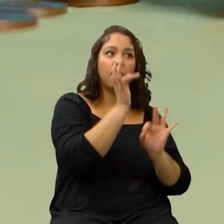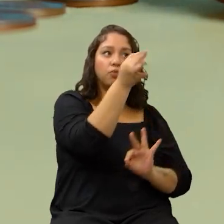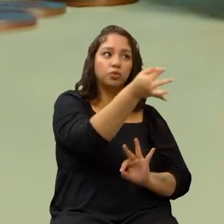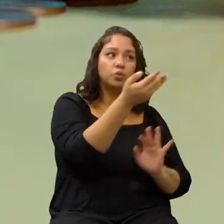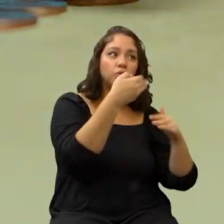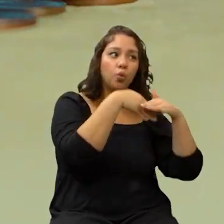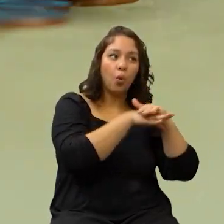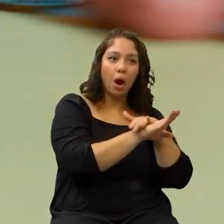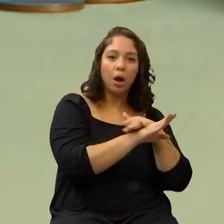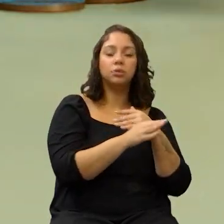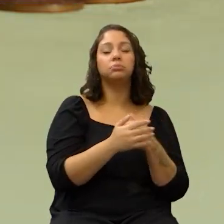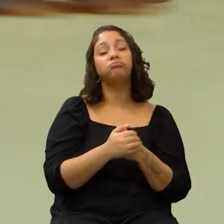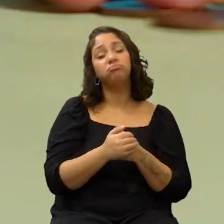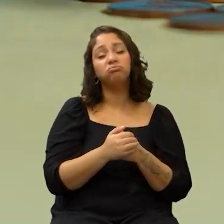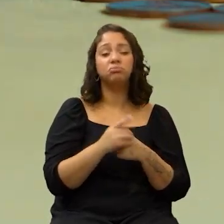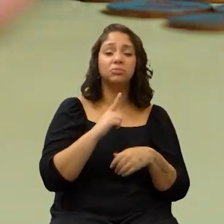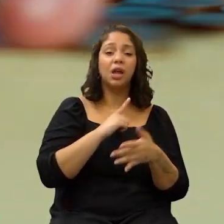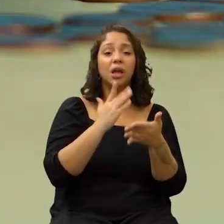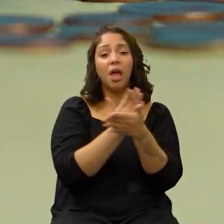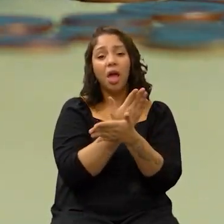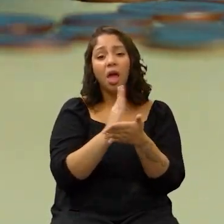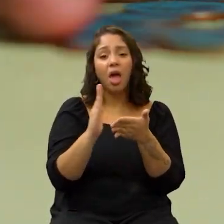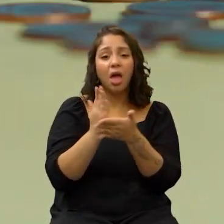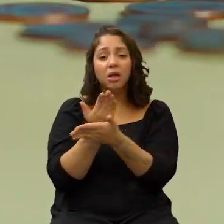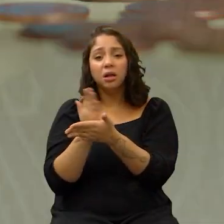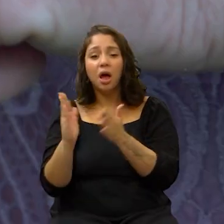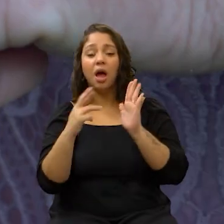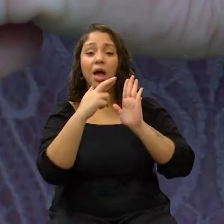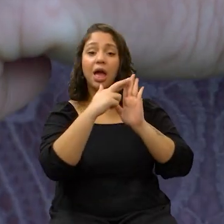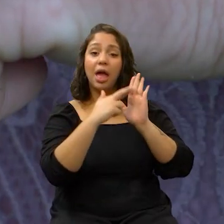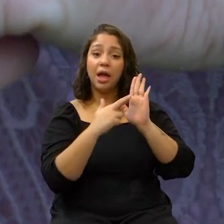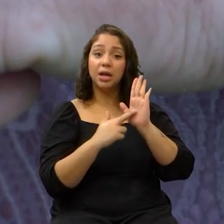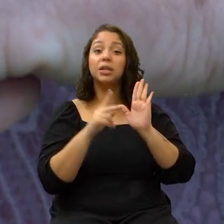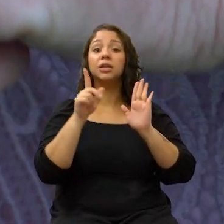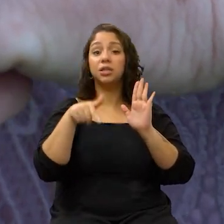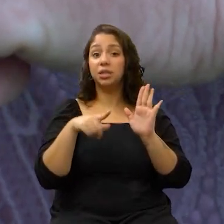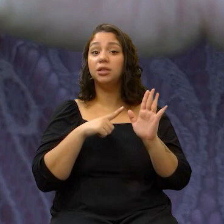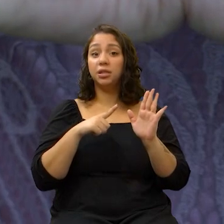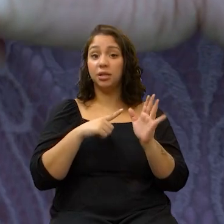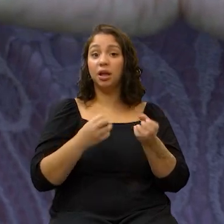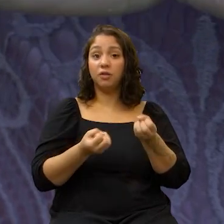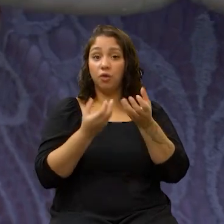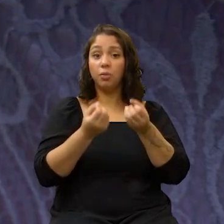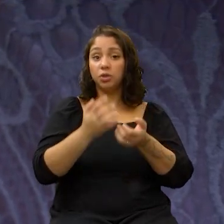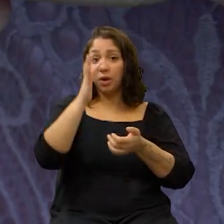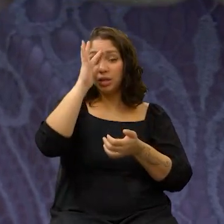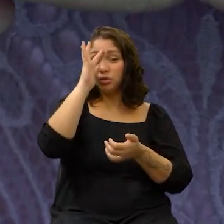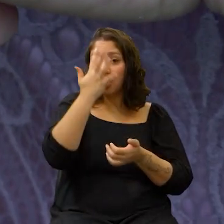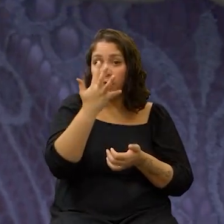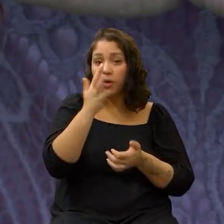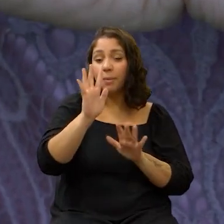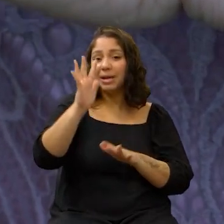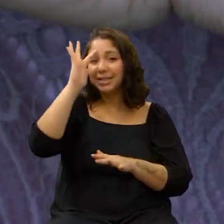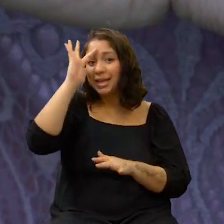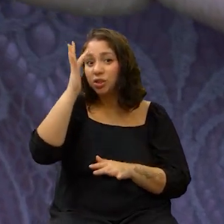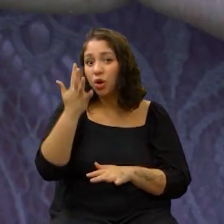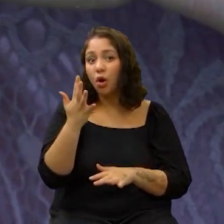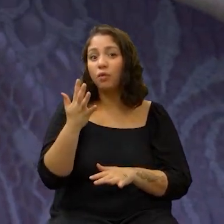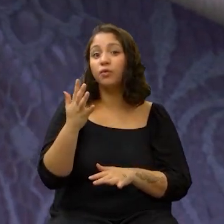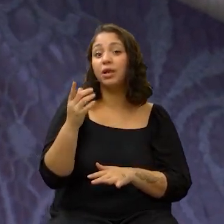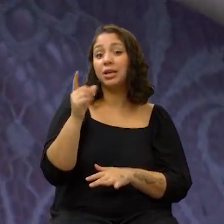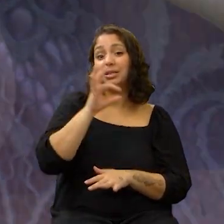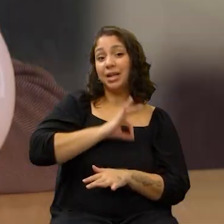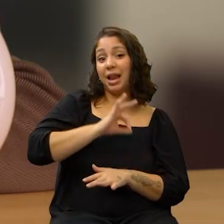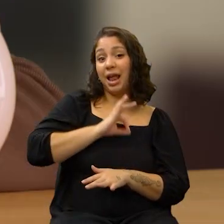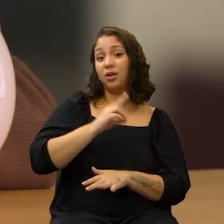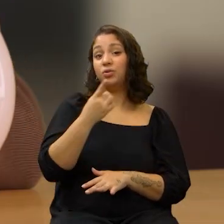futuro. Assim, são regrinhas que são dadas, que são mostradas, mas que vão funcionar para quem tem uma faixa de renda,